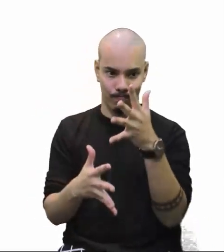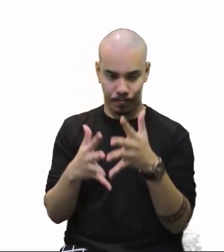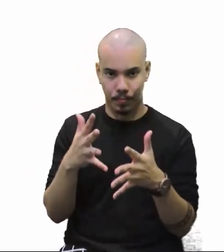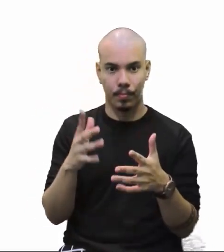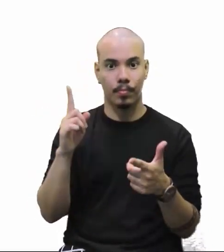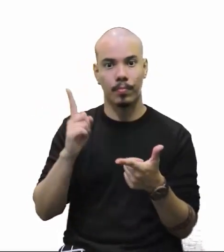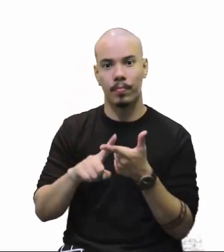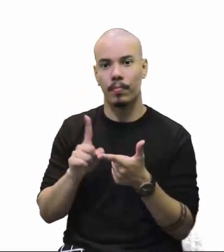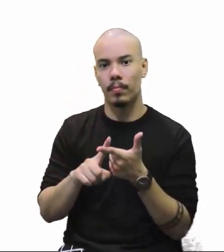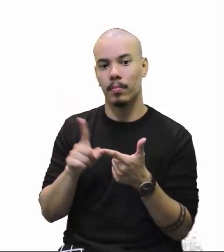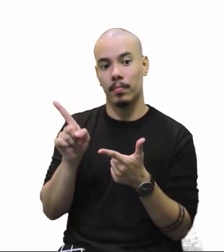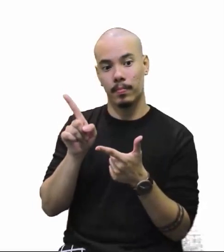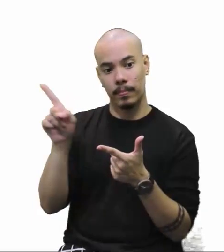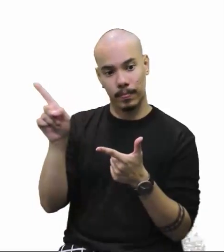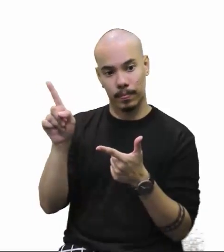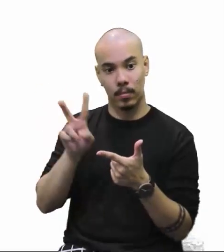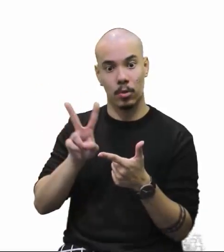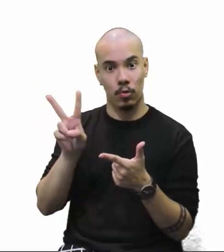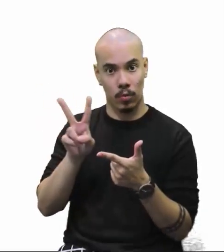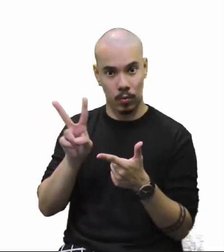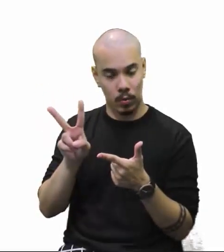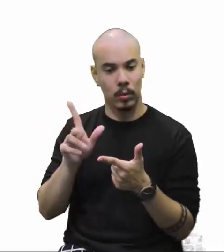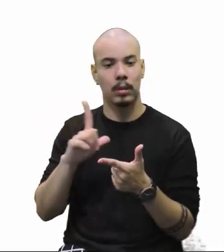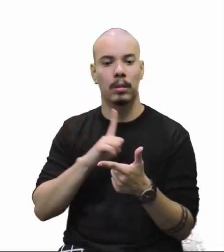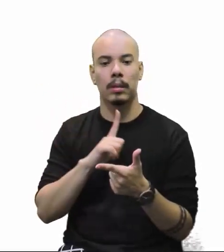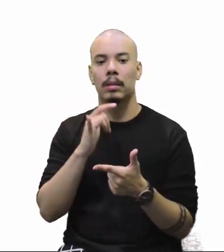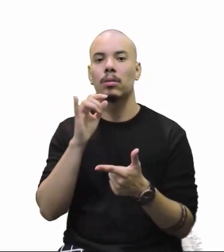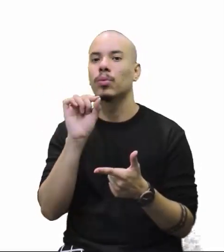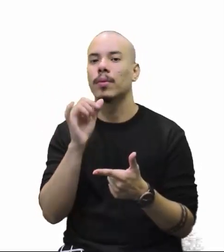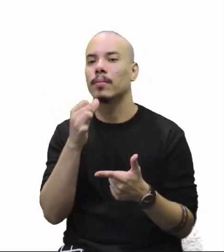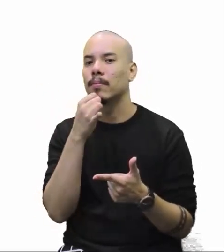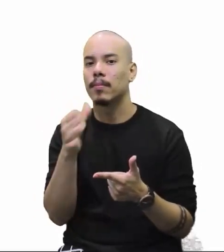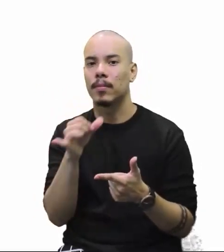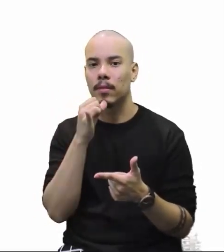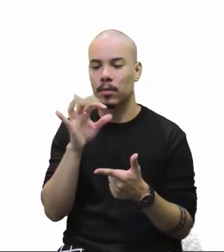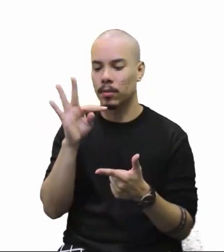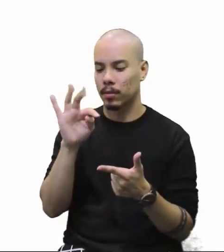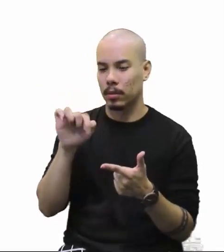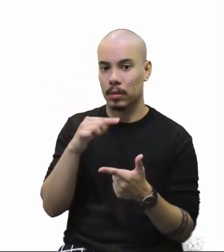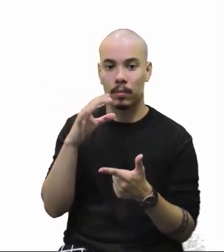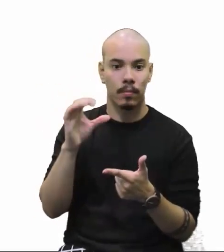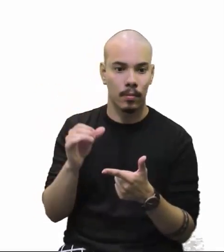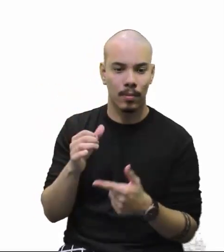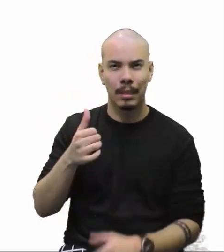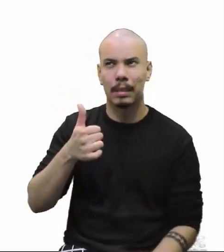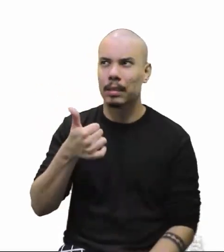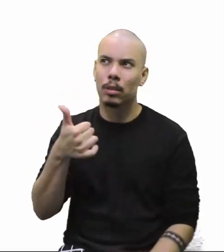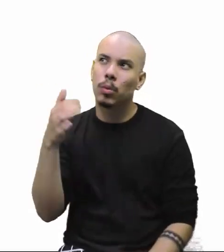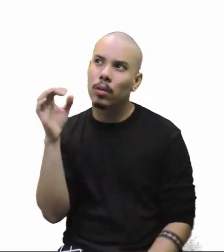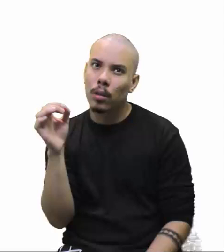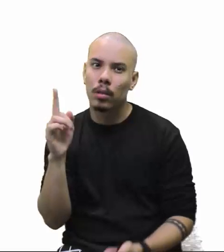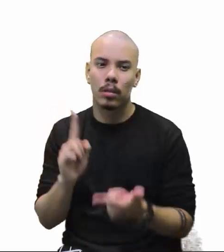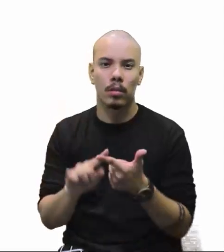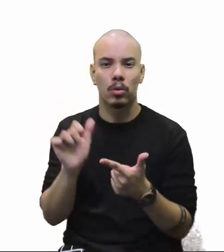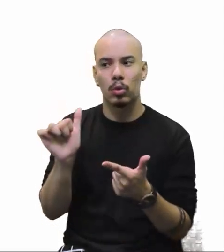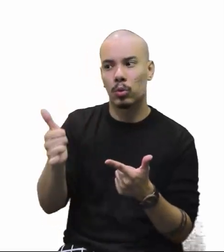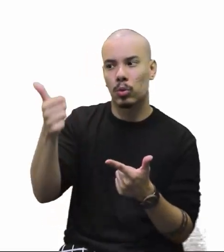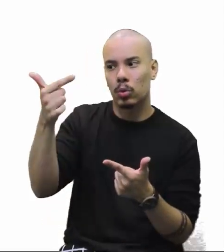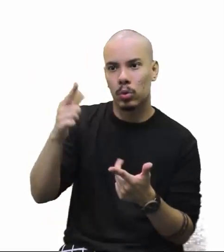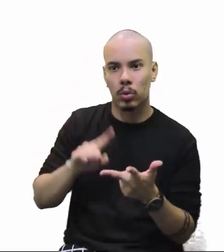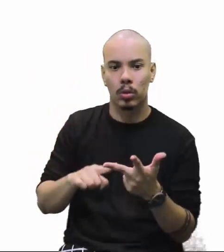O voltímetro, obter a tensão, né? 110, 220, 9 volts, 12. O voltímetro é